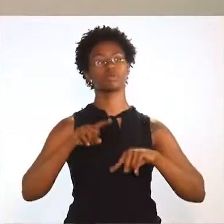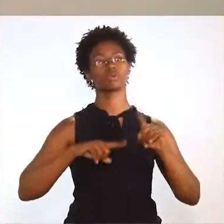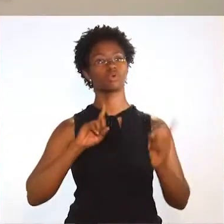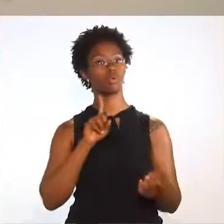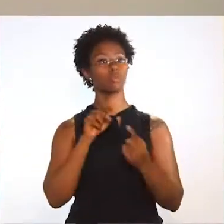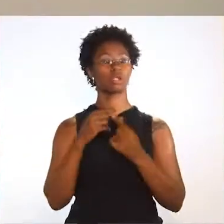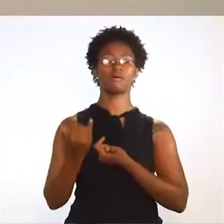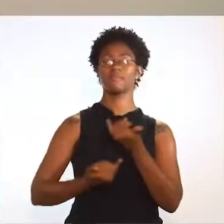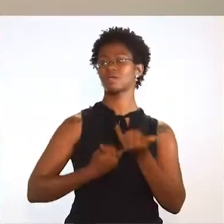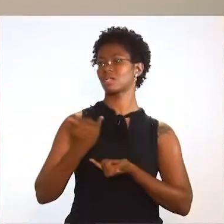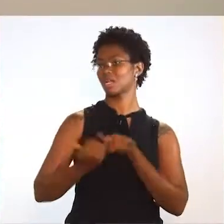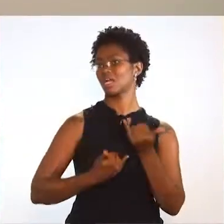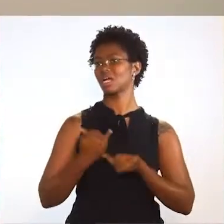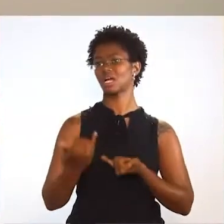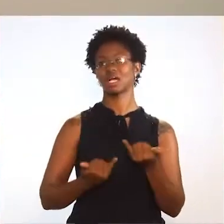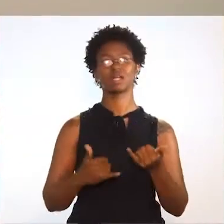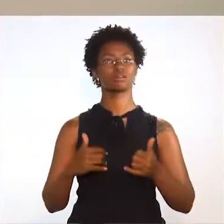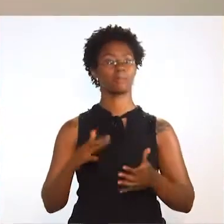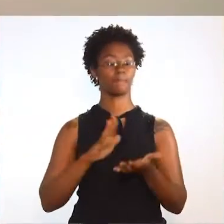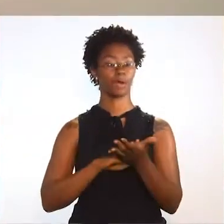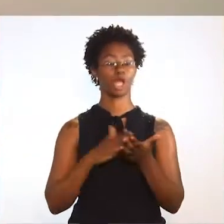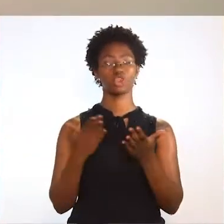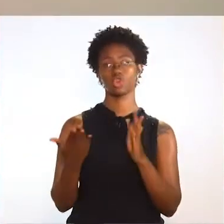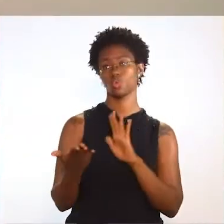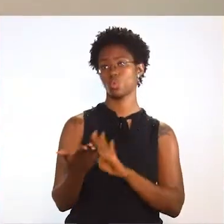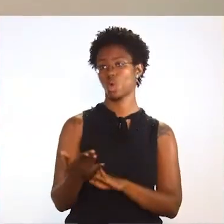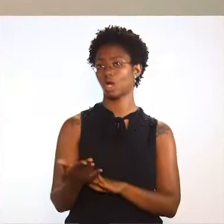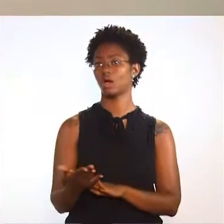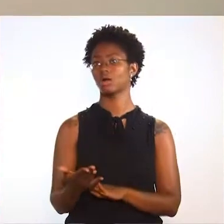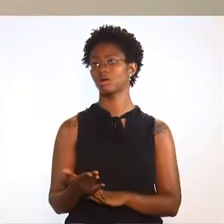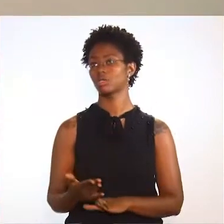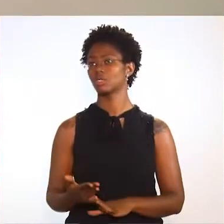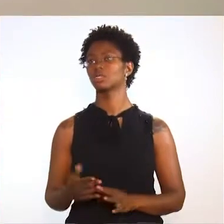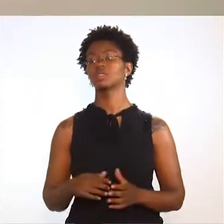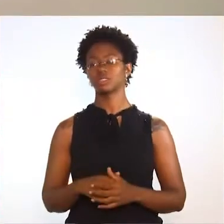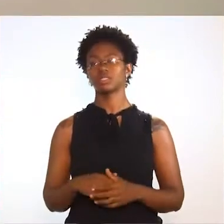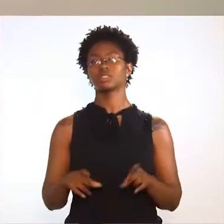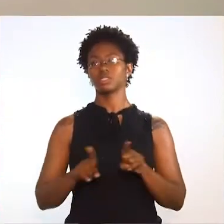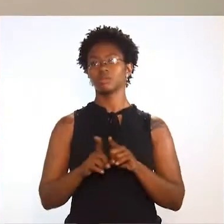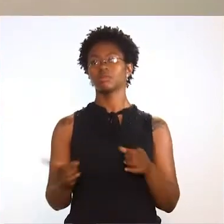que reconectavam com brincar, né? De uma forma muito mais manual, que eu acho que é um